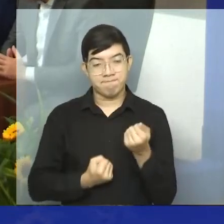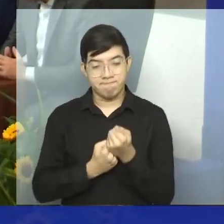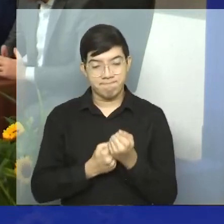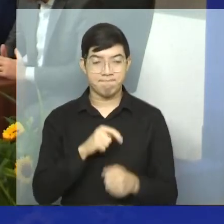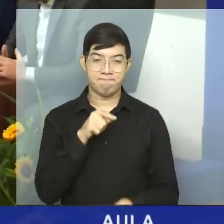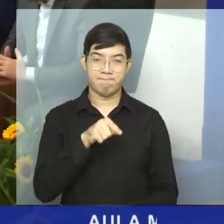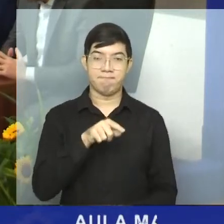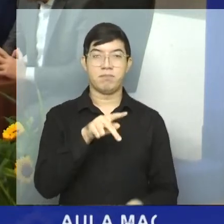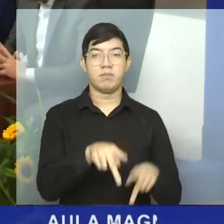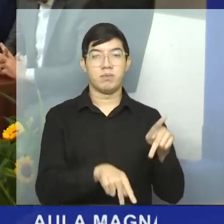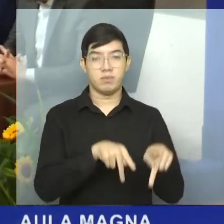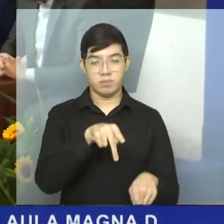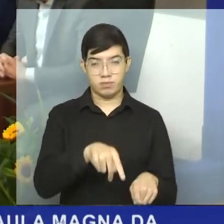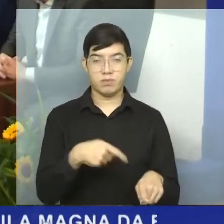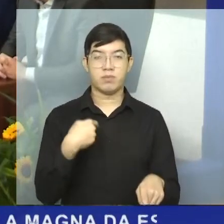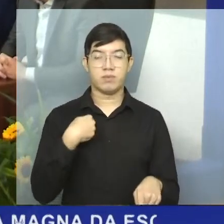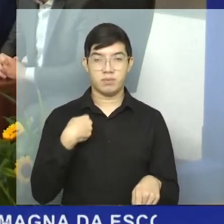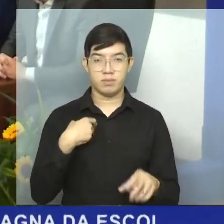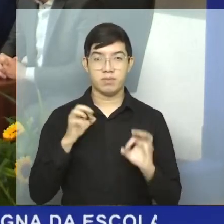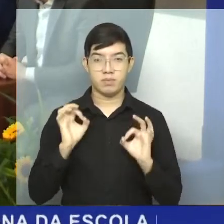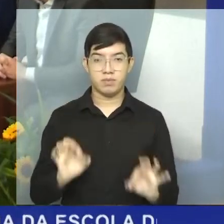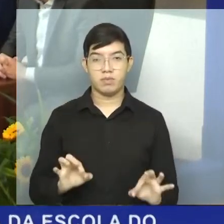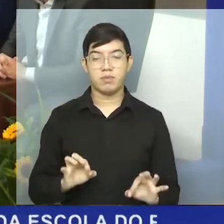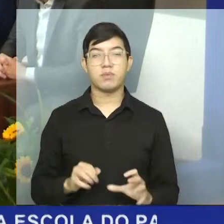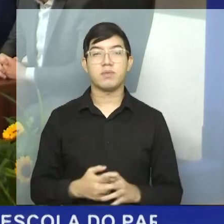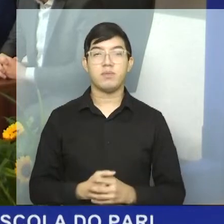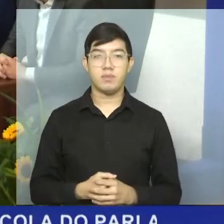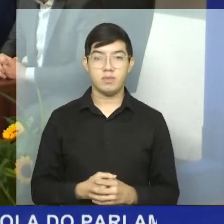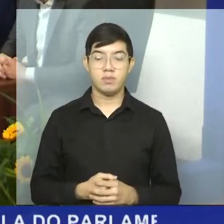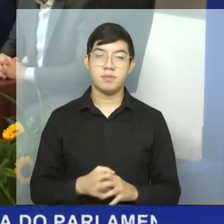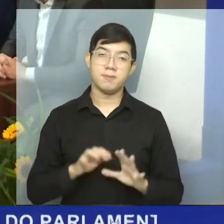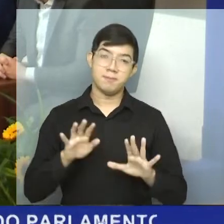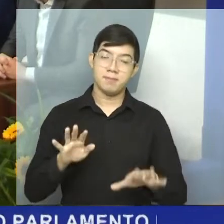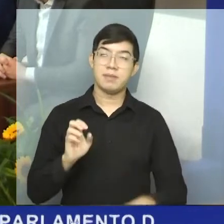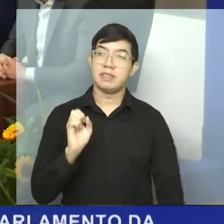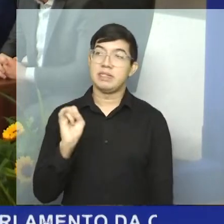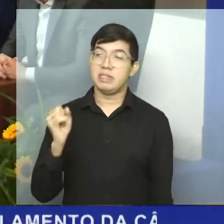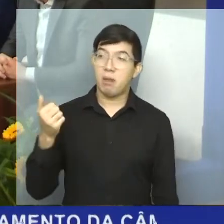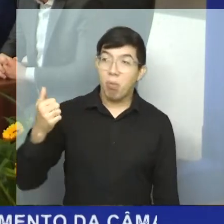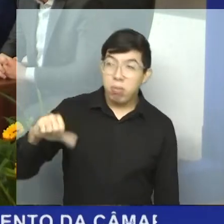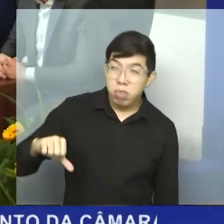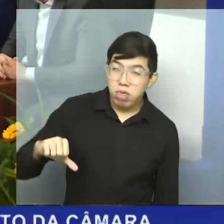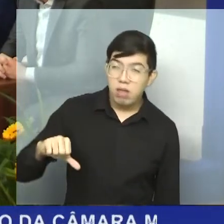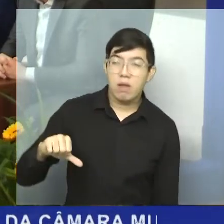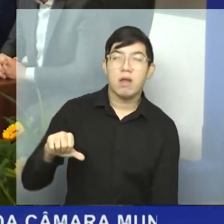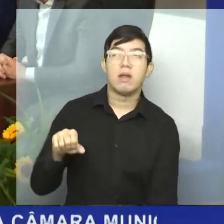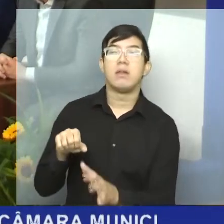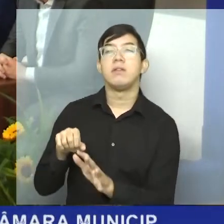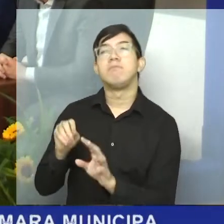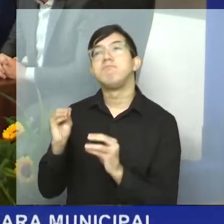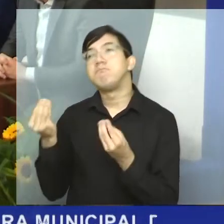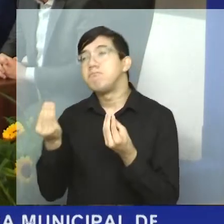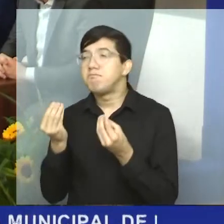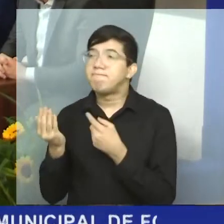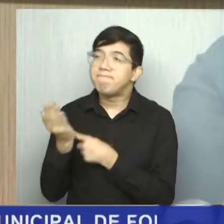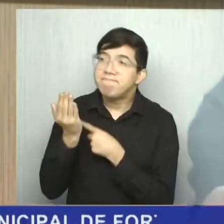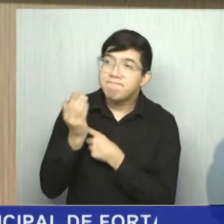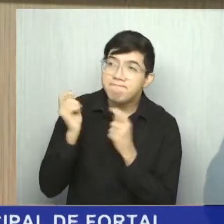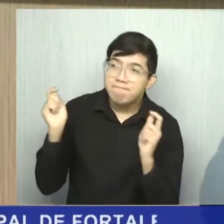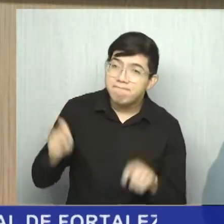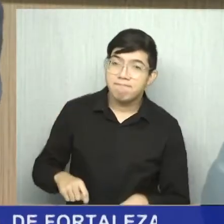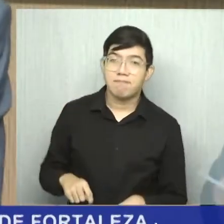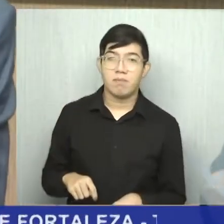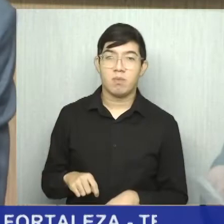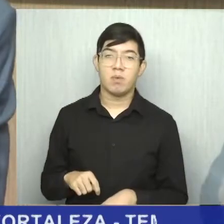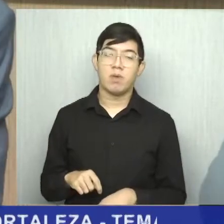decepção nenhuma. Eu acredito que em toda tragédia tem um lado bom. Hoje há uma tragédia no Brasil de múltiplos aspectos,